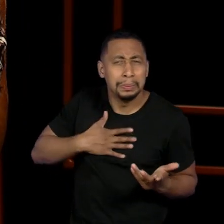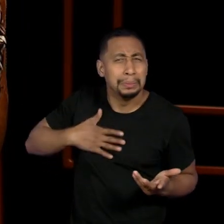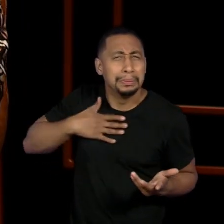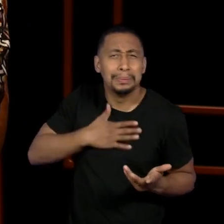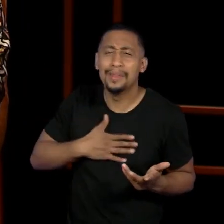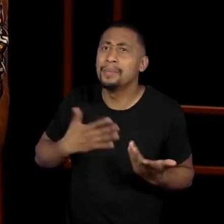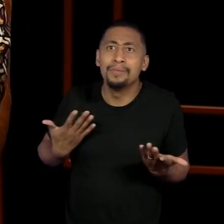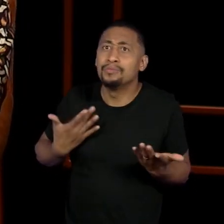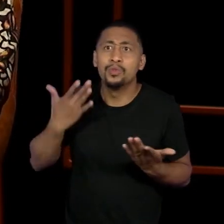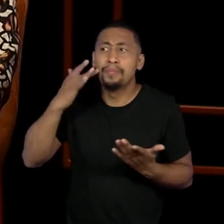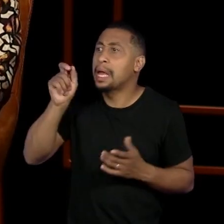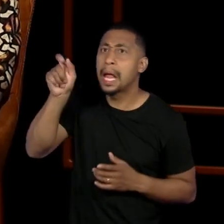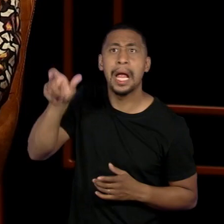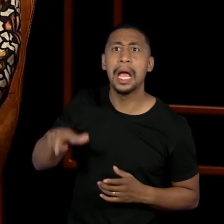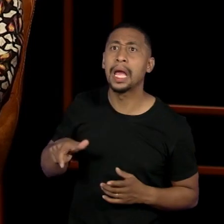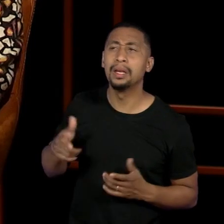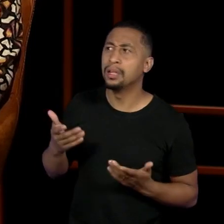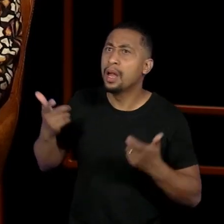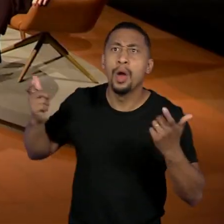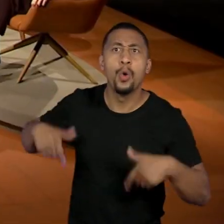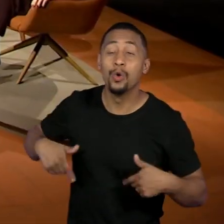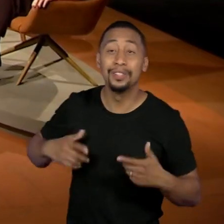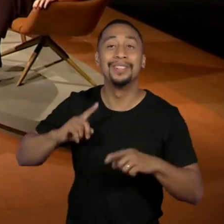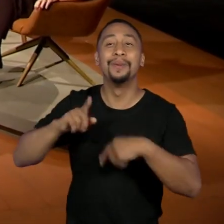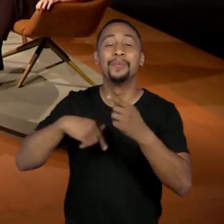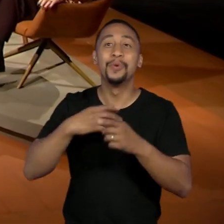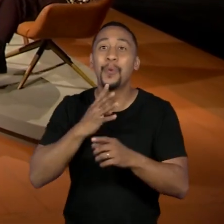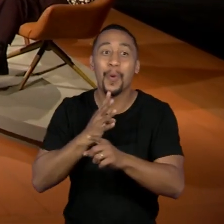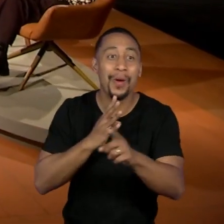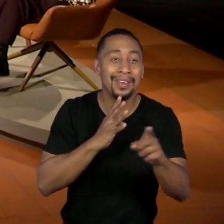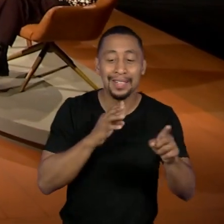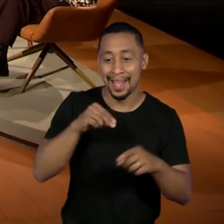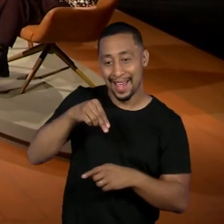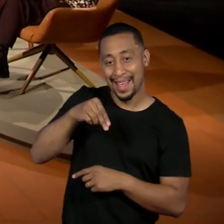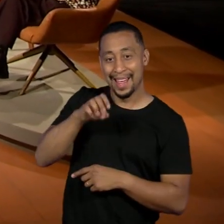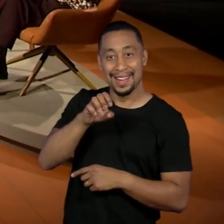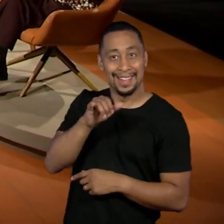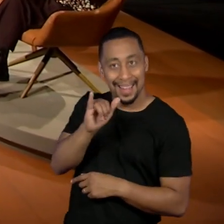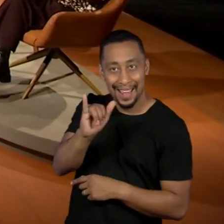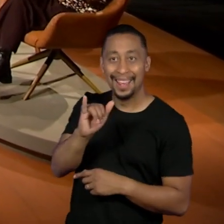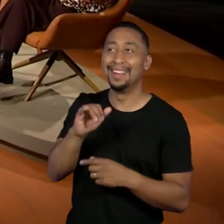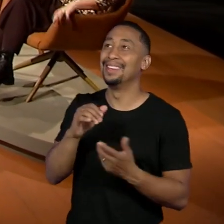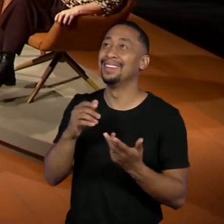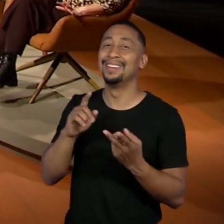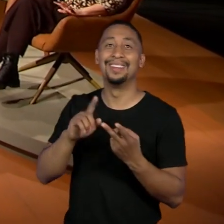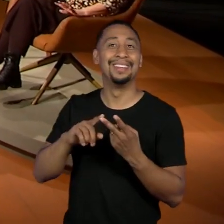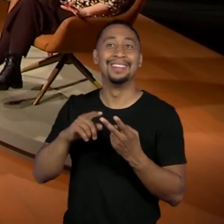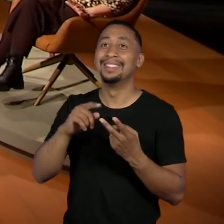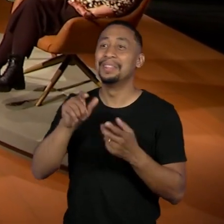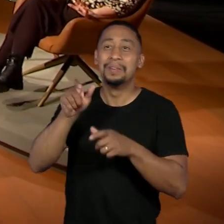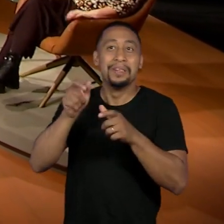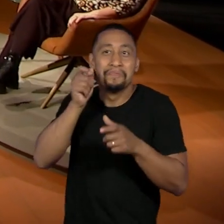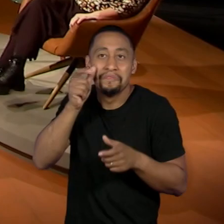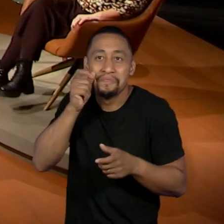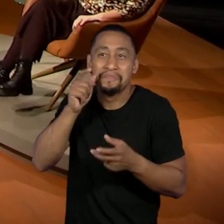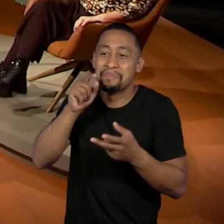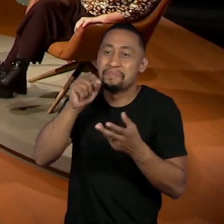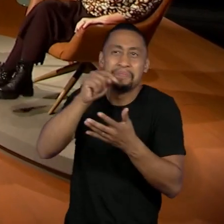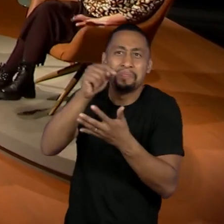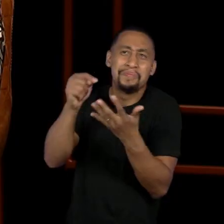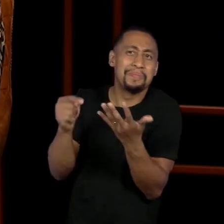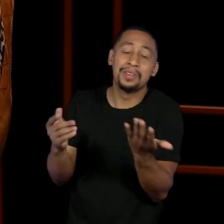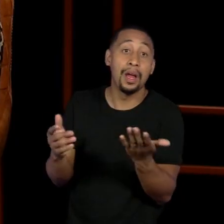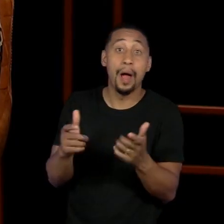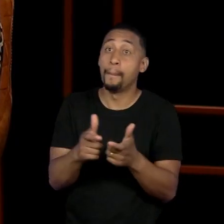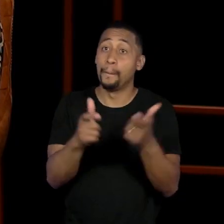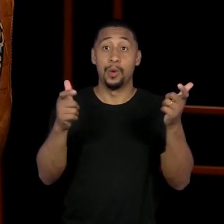Caetano Veloso, olha, vê lá se trazes o Ney Matogrosso. Eu disse, olha, boa ideia. Mais sugestões, mais sugestões. Todo mundo duvidando, né? Todo mundo